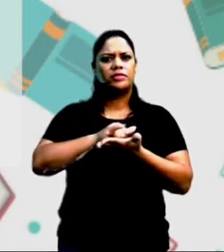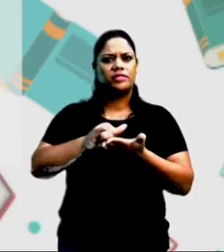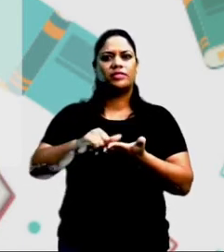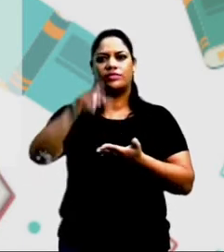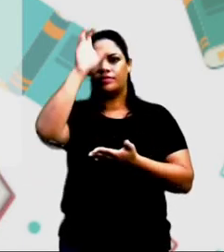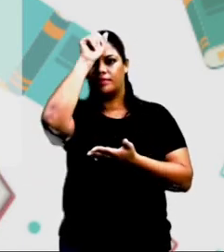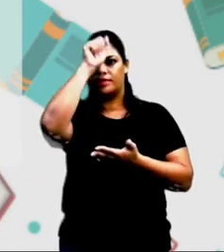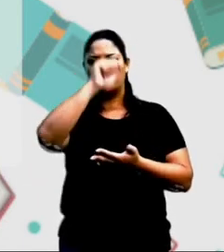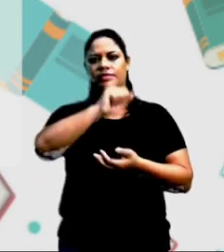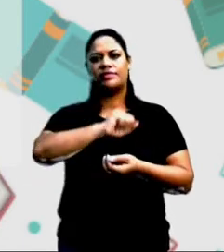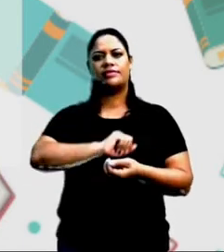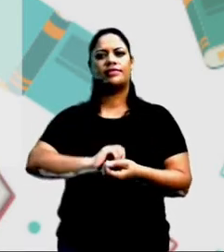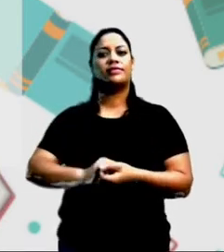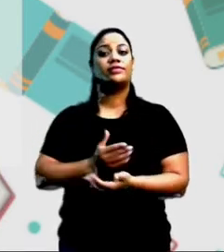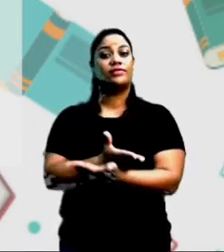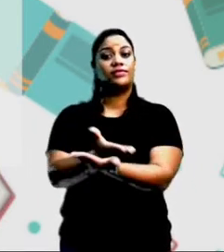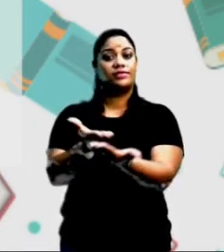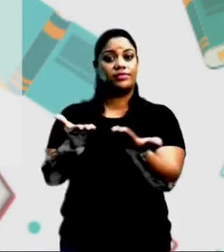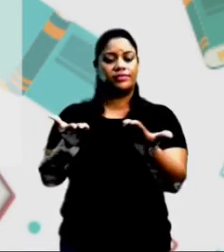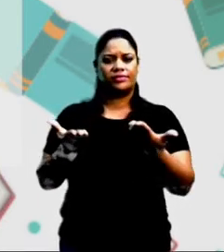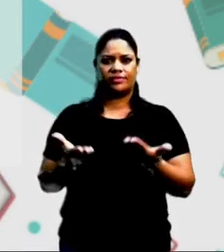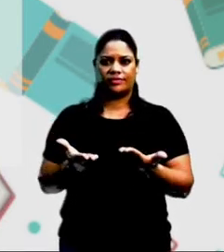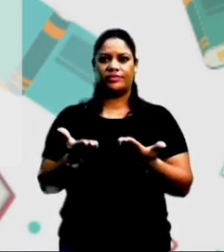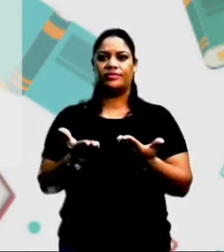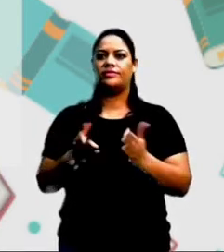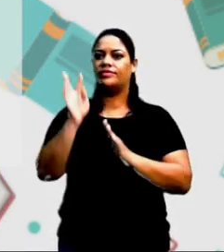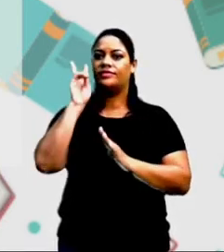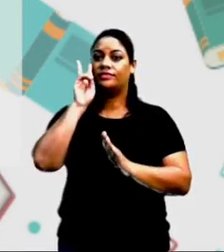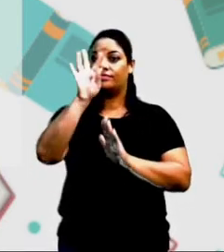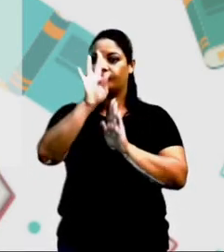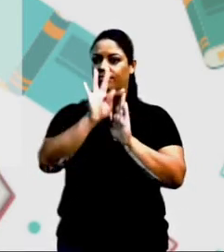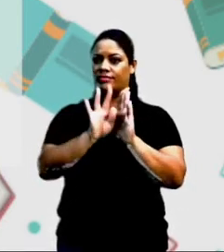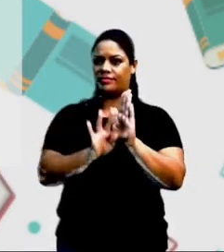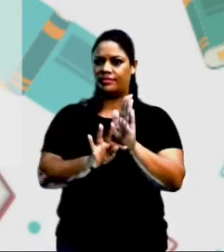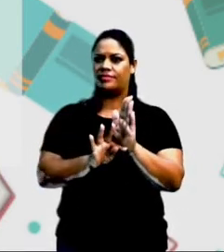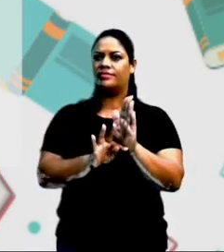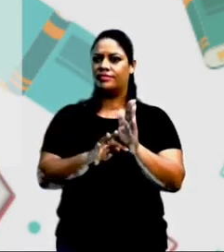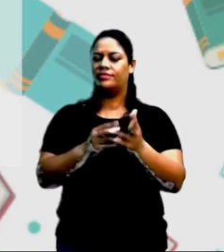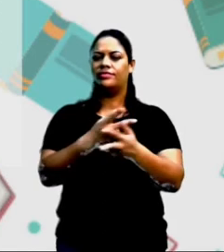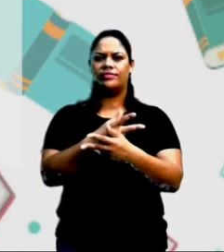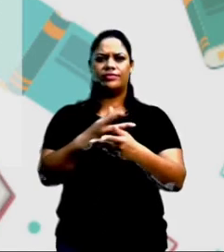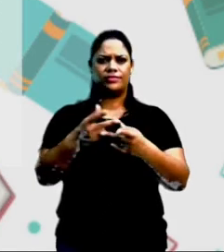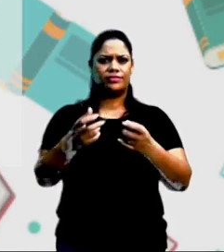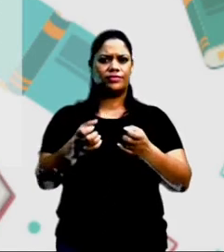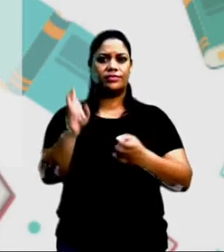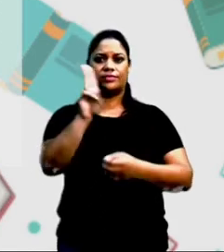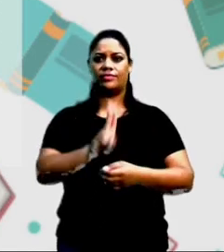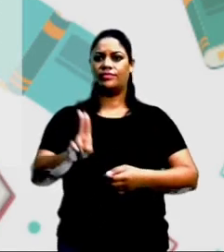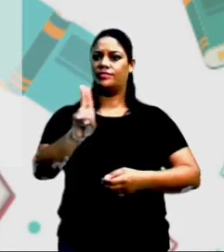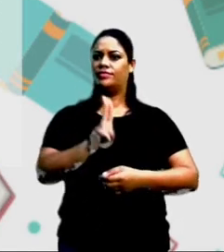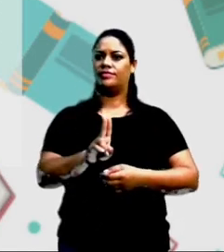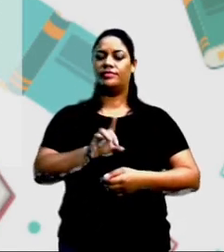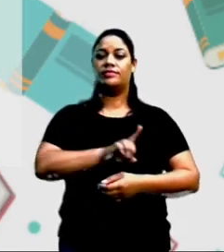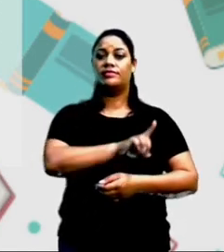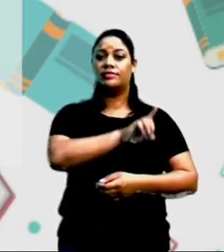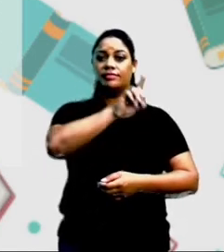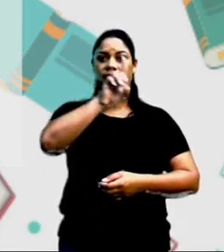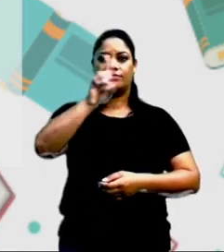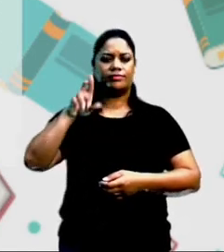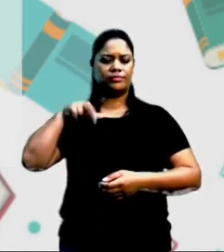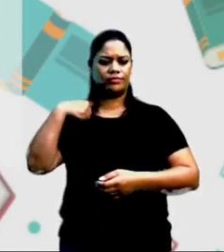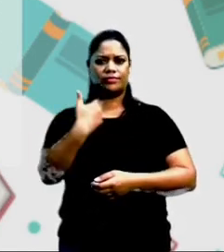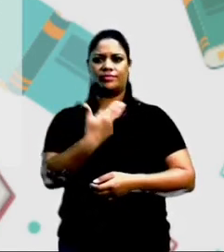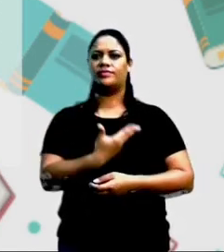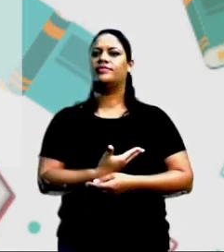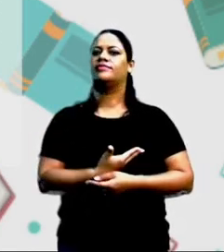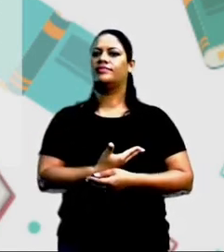mensagem? Então, a gente vai tirando do texto assuntos, coisas que vamos usar no nosso dia a dia. O que